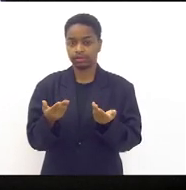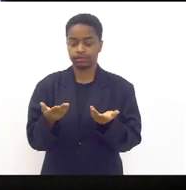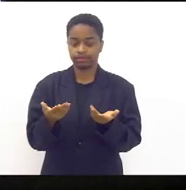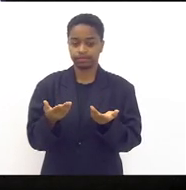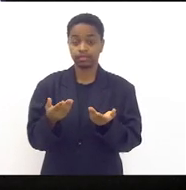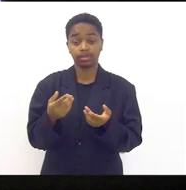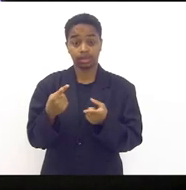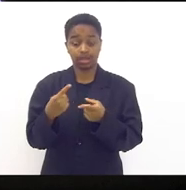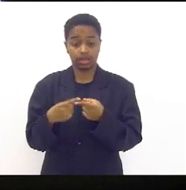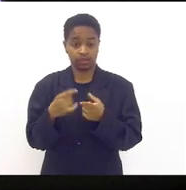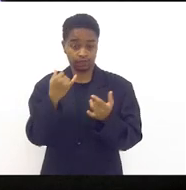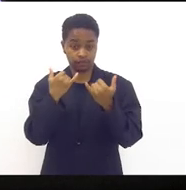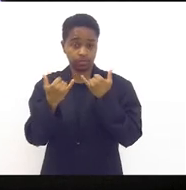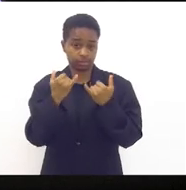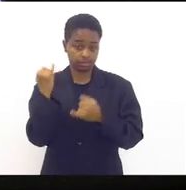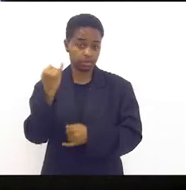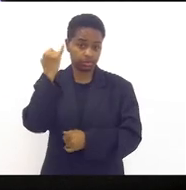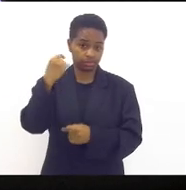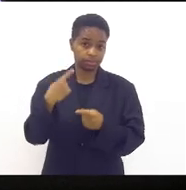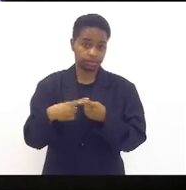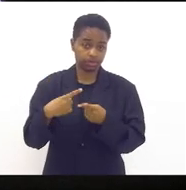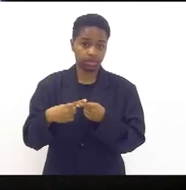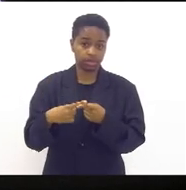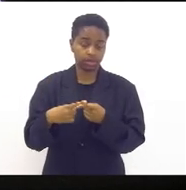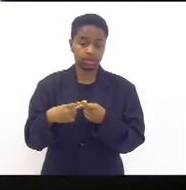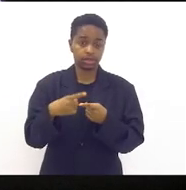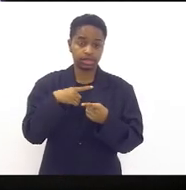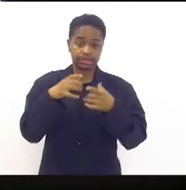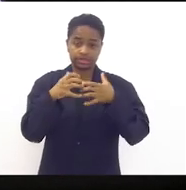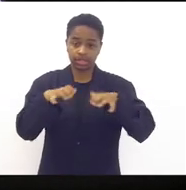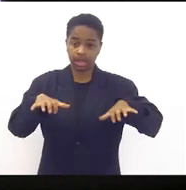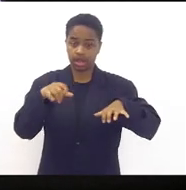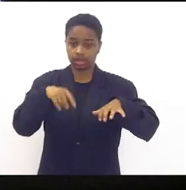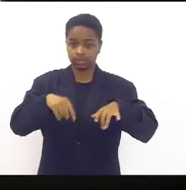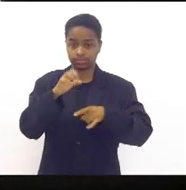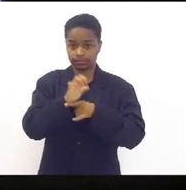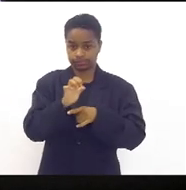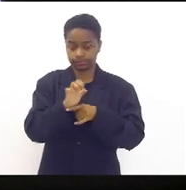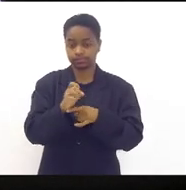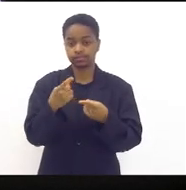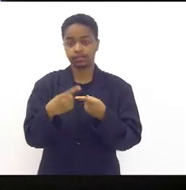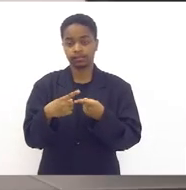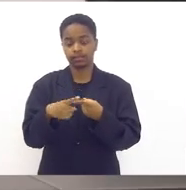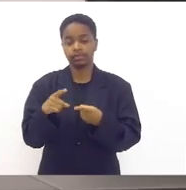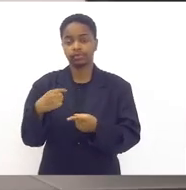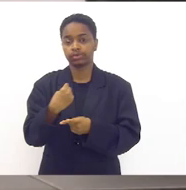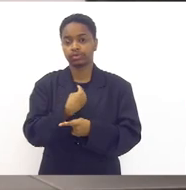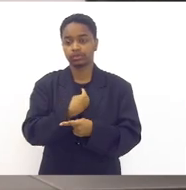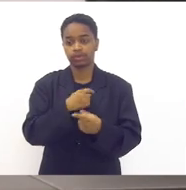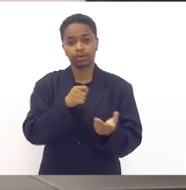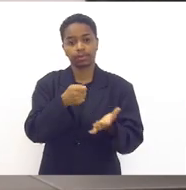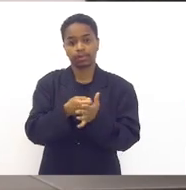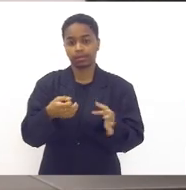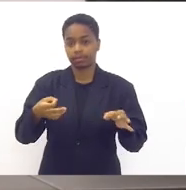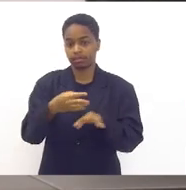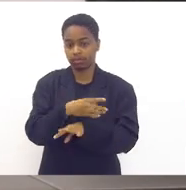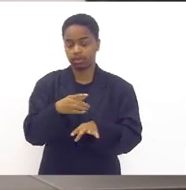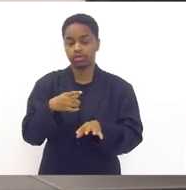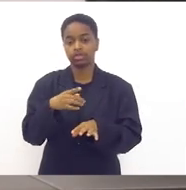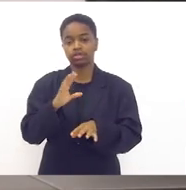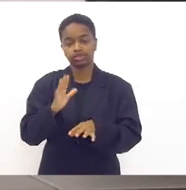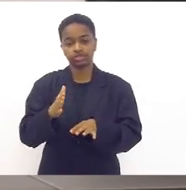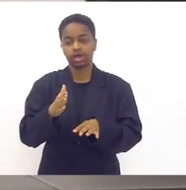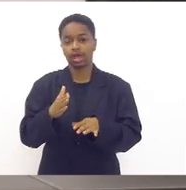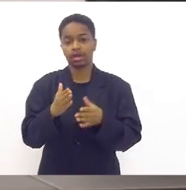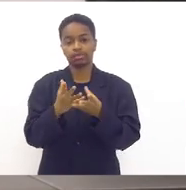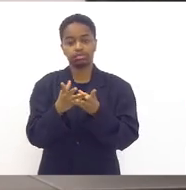Essa é uma informação muito importante, né, porque acaba que gerando divisas aqui dentro do Estado mesmo, a gente honra e o Estado fica em kit com seus fornecedores, o que é uma...